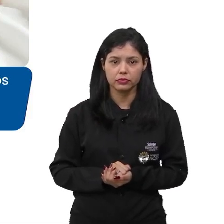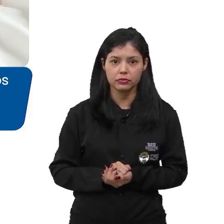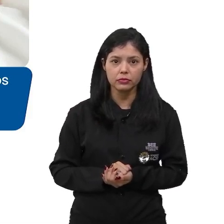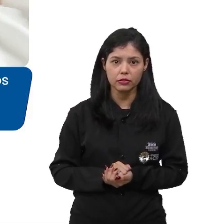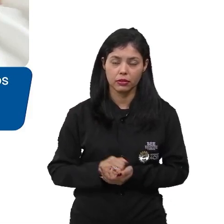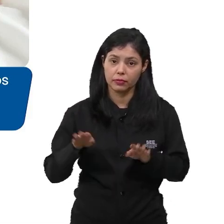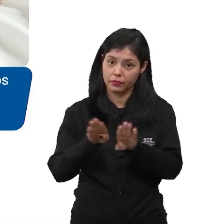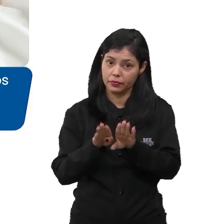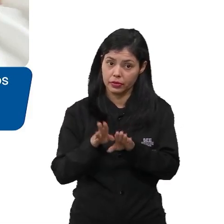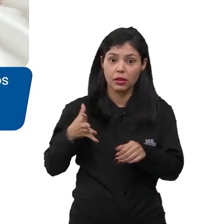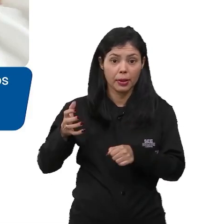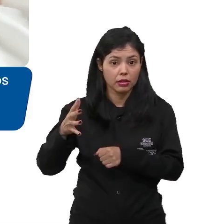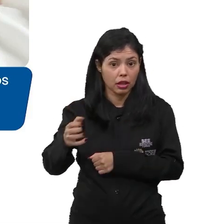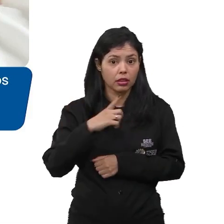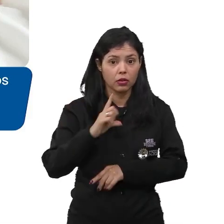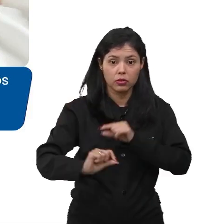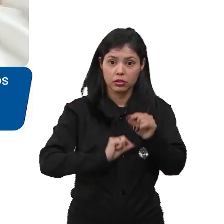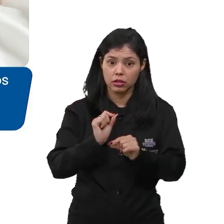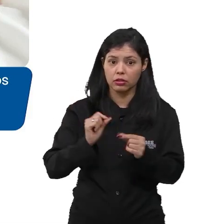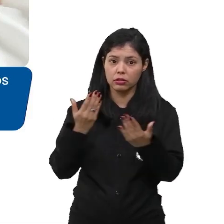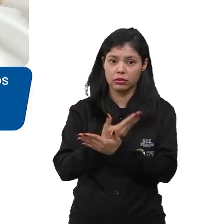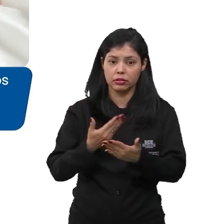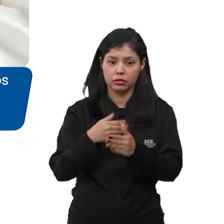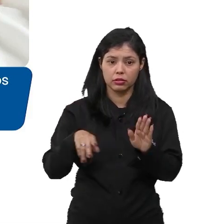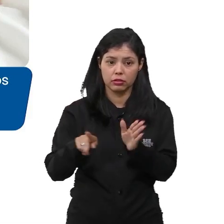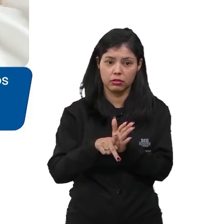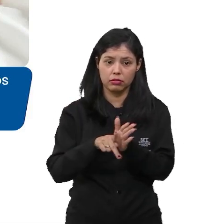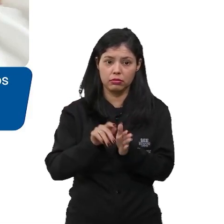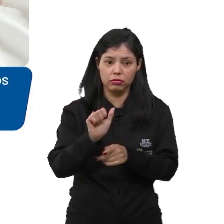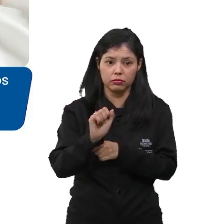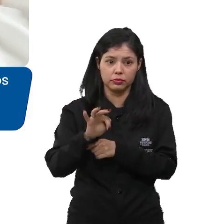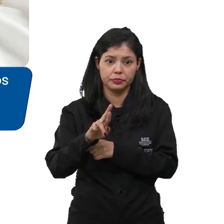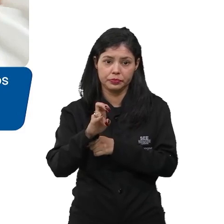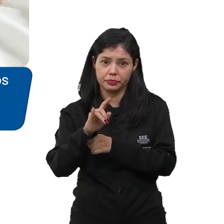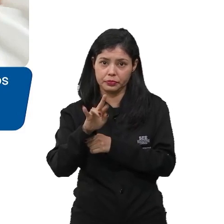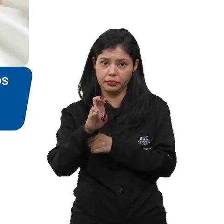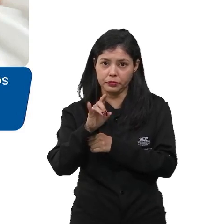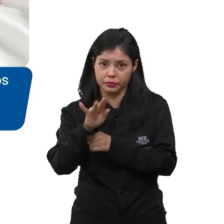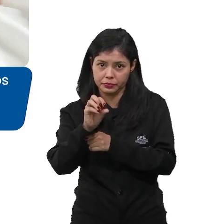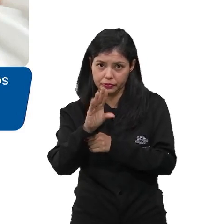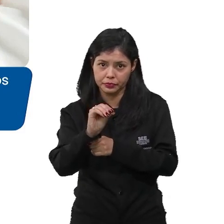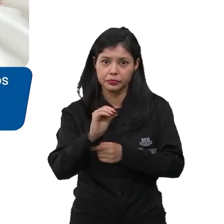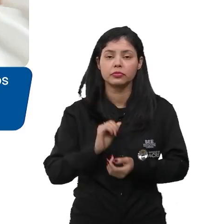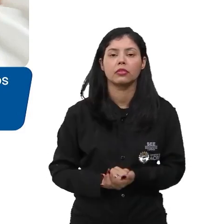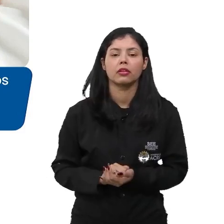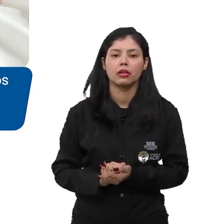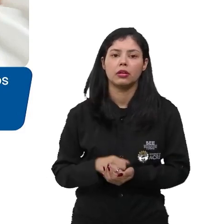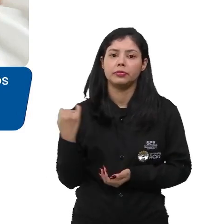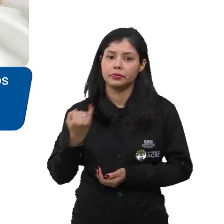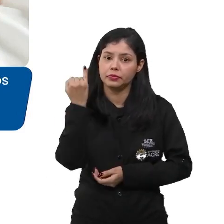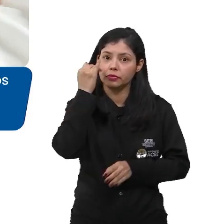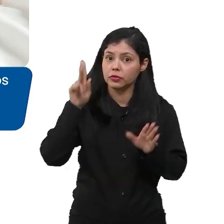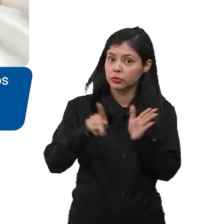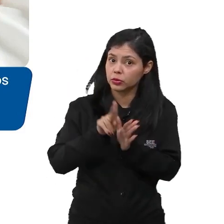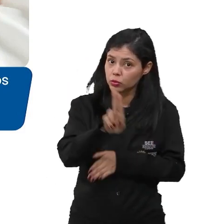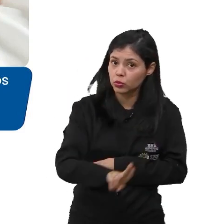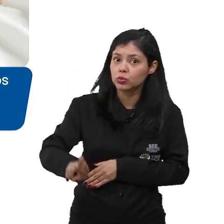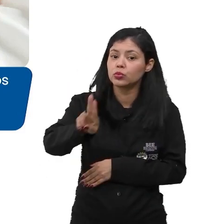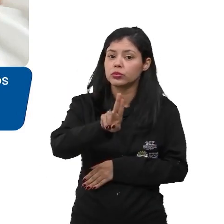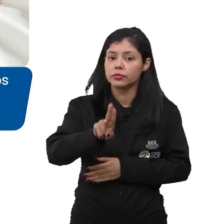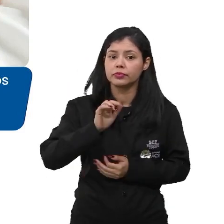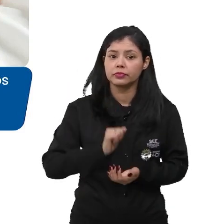das infecções bacterianas, a gente vai tratar ali com antibióticos, né? Então, os principais antibióticos